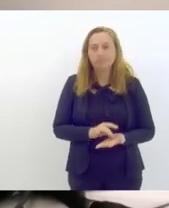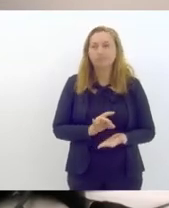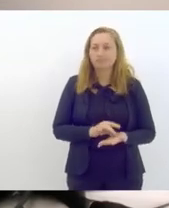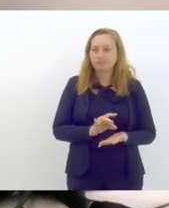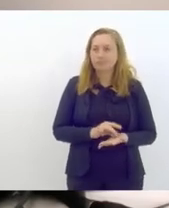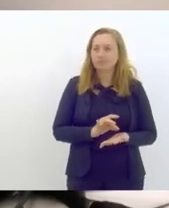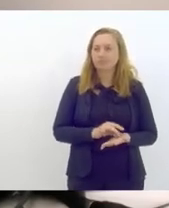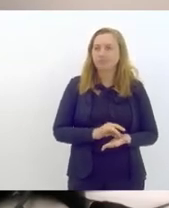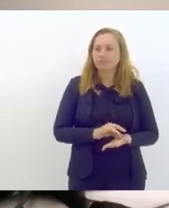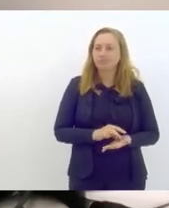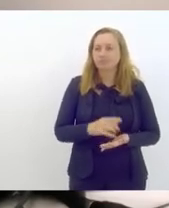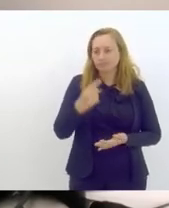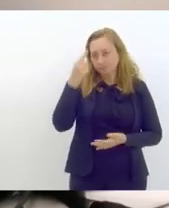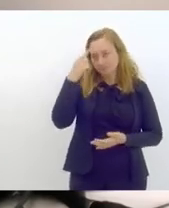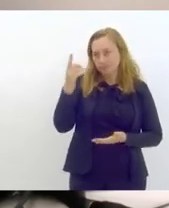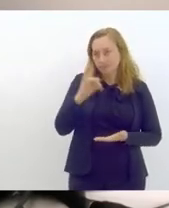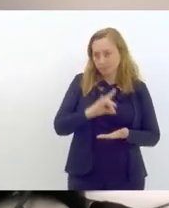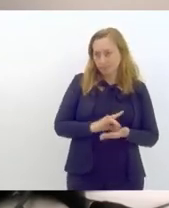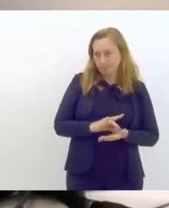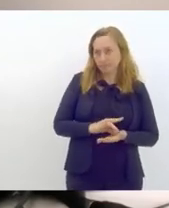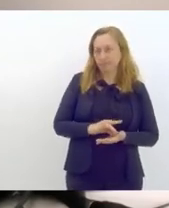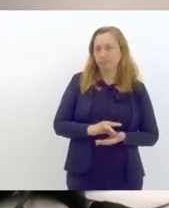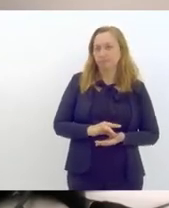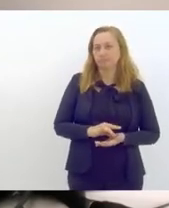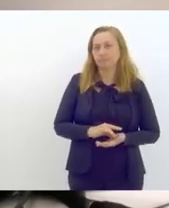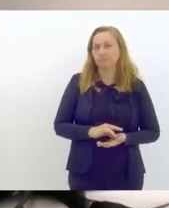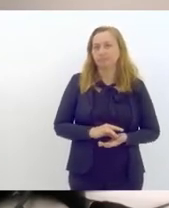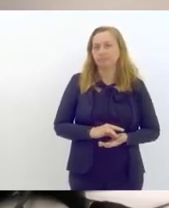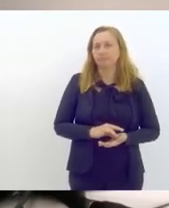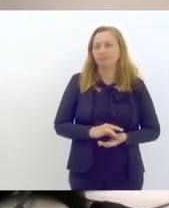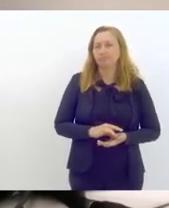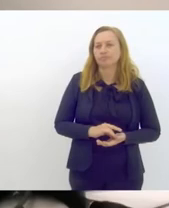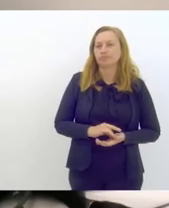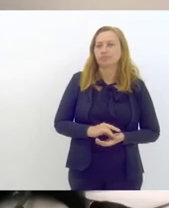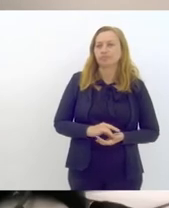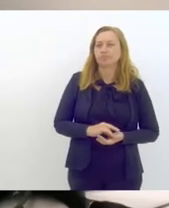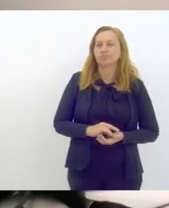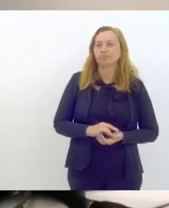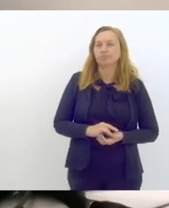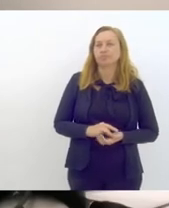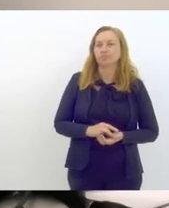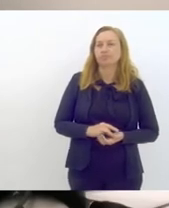Na verdade, a ideia original aqui, que é a ideia número